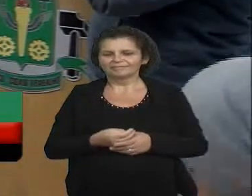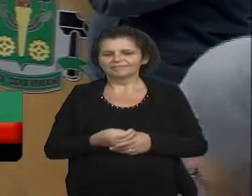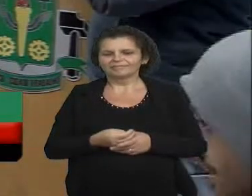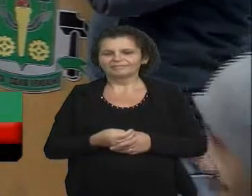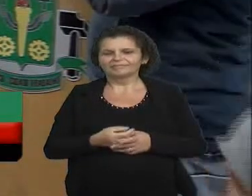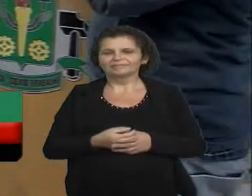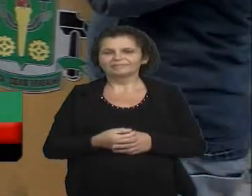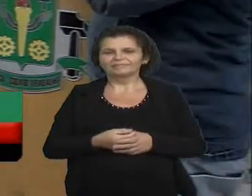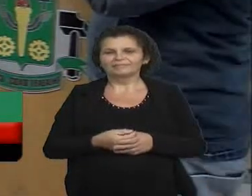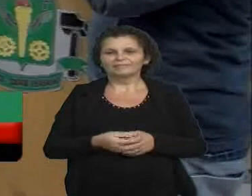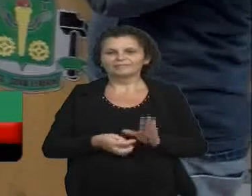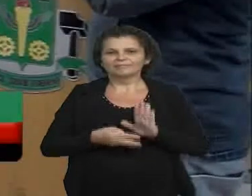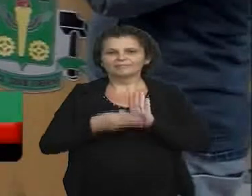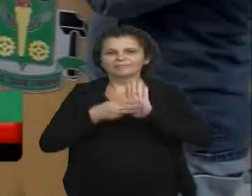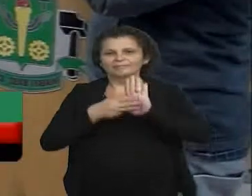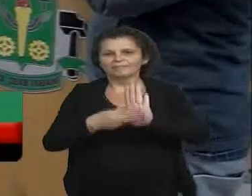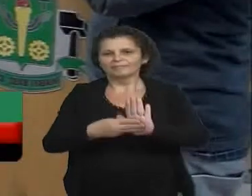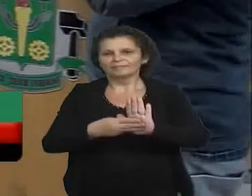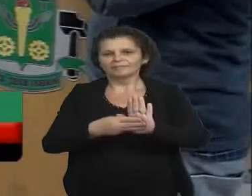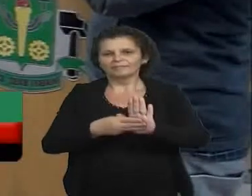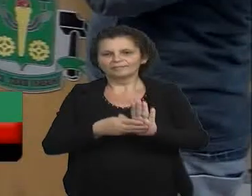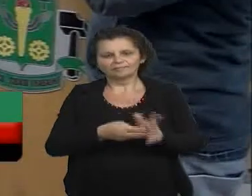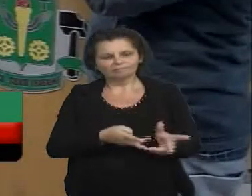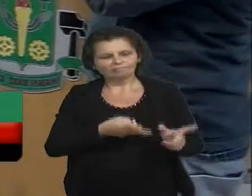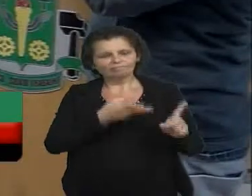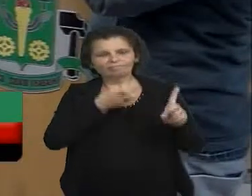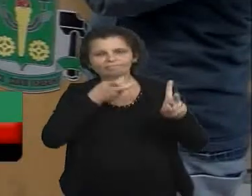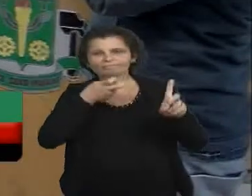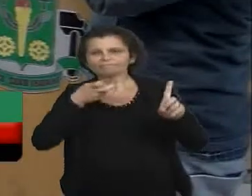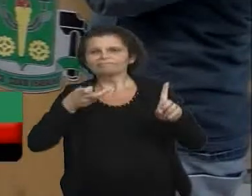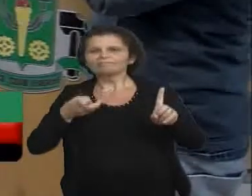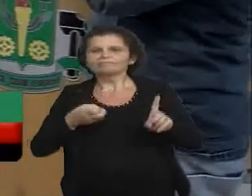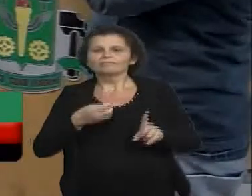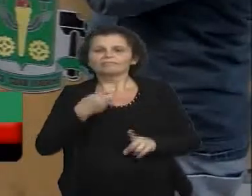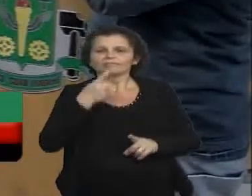votação a moção de reconhecimento número